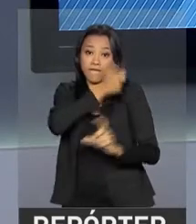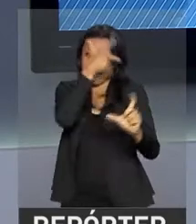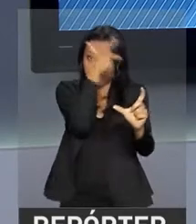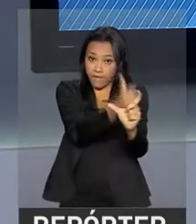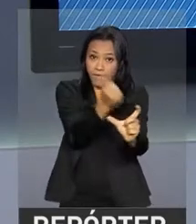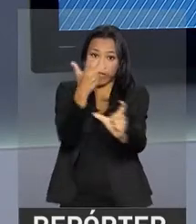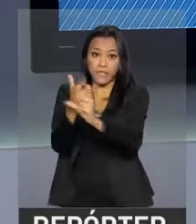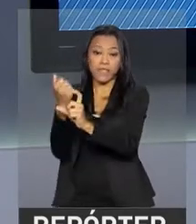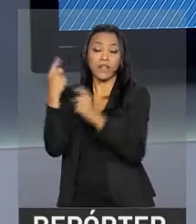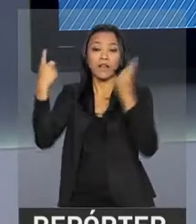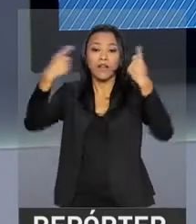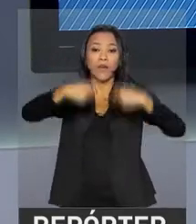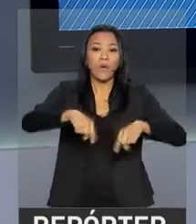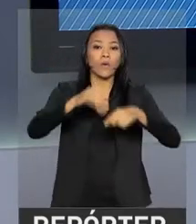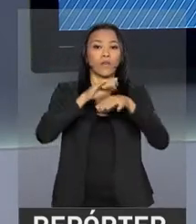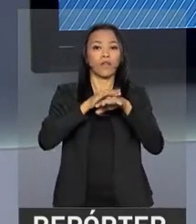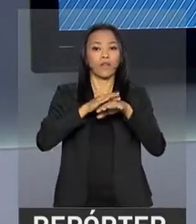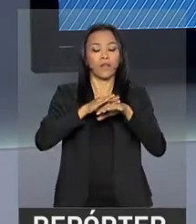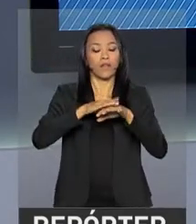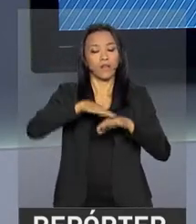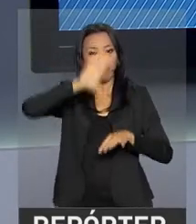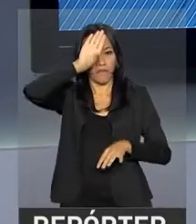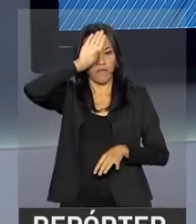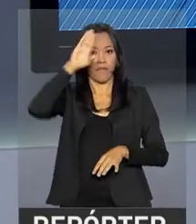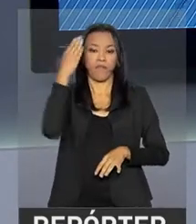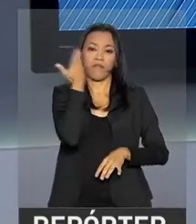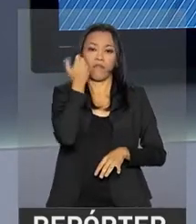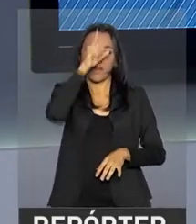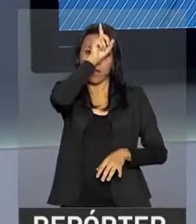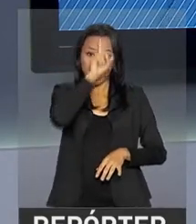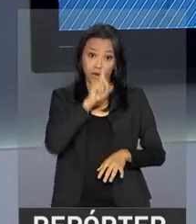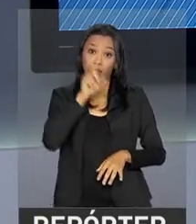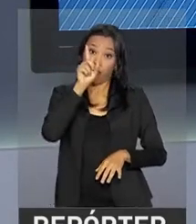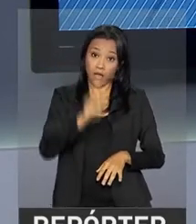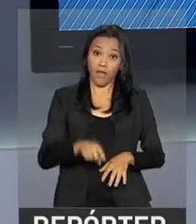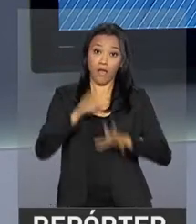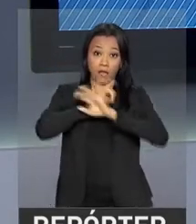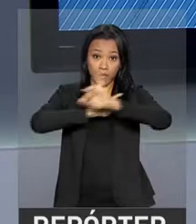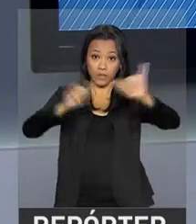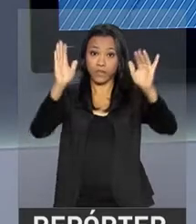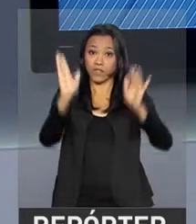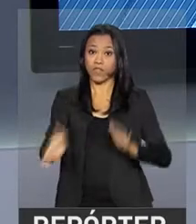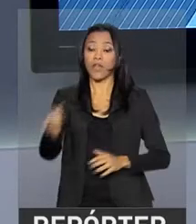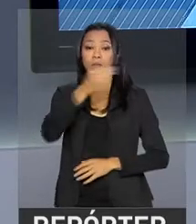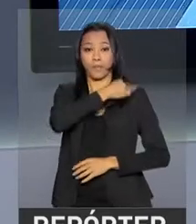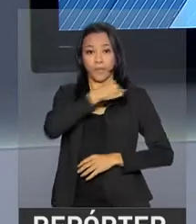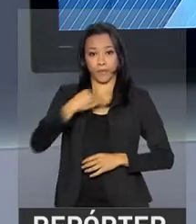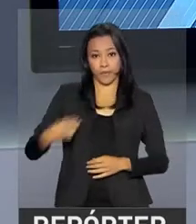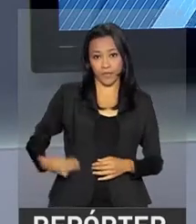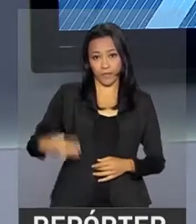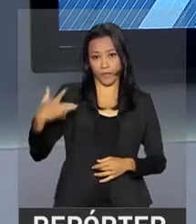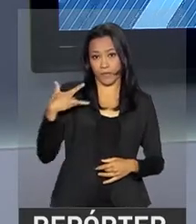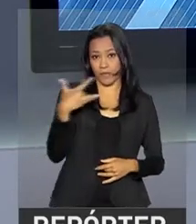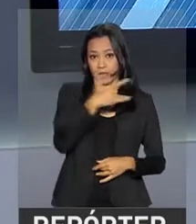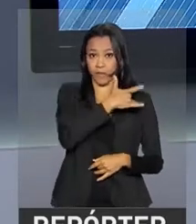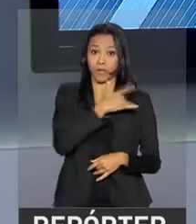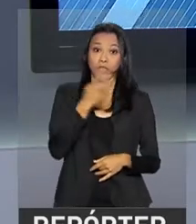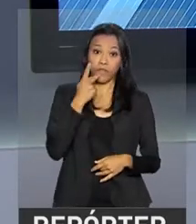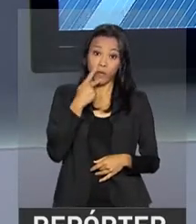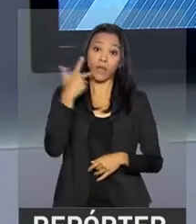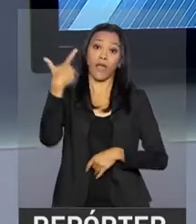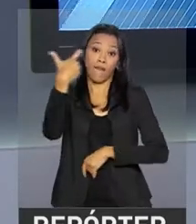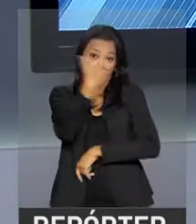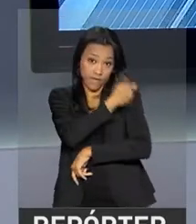da febre amarela a medida foi anunciada pelo ministro da saúde ricardo barros segundo ele a vacina fracionada é